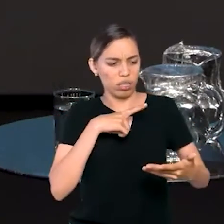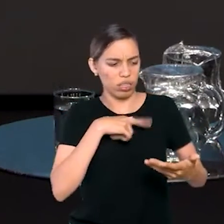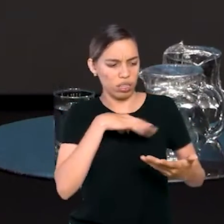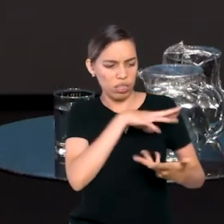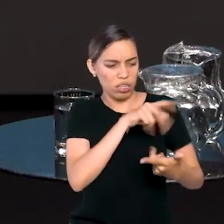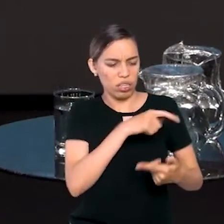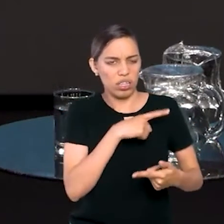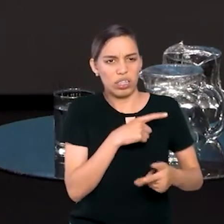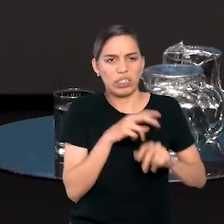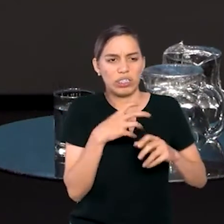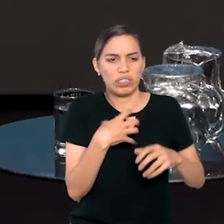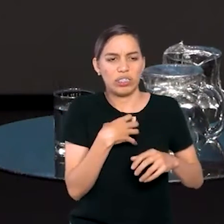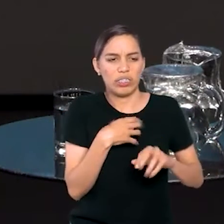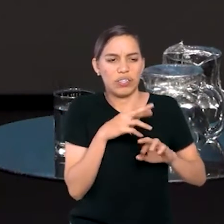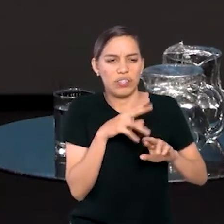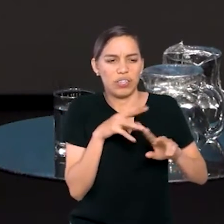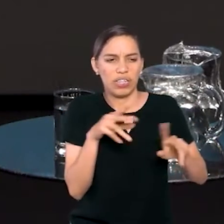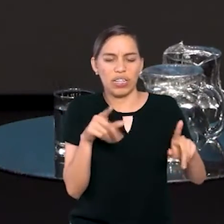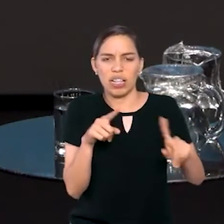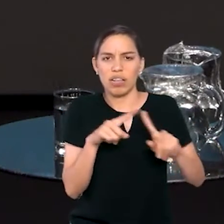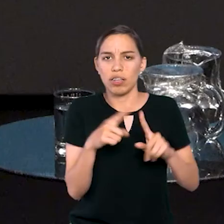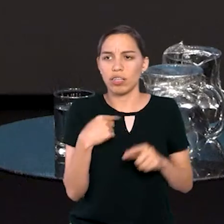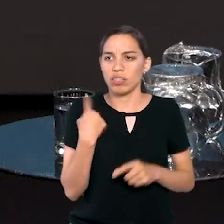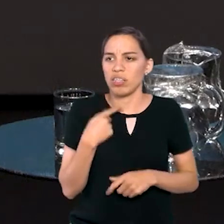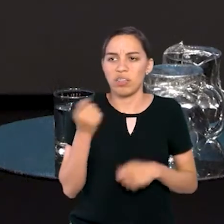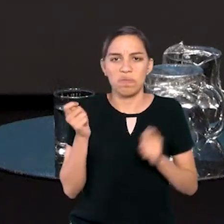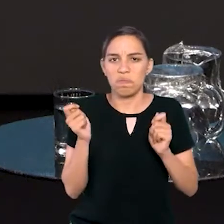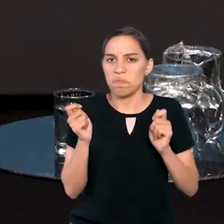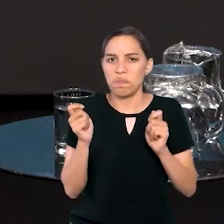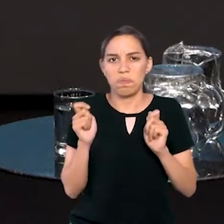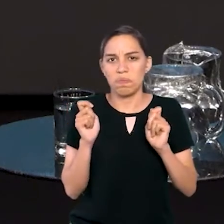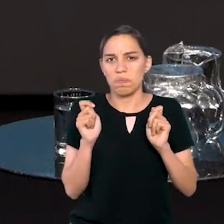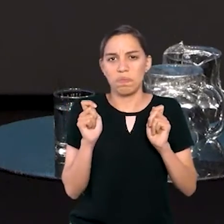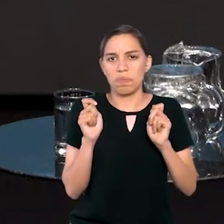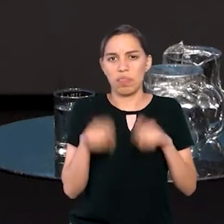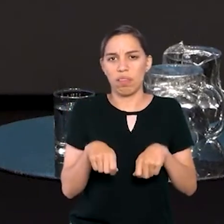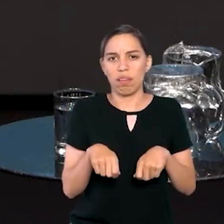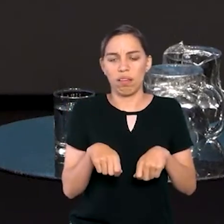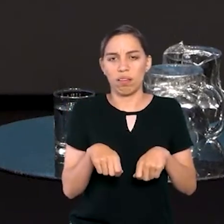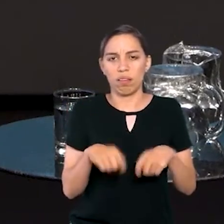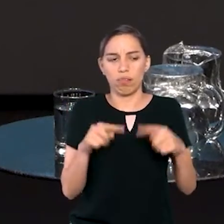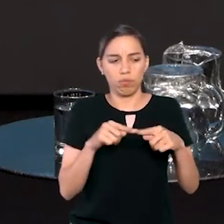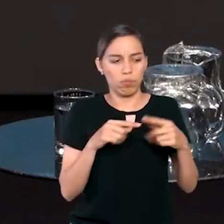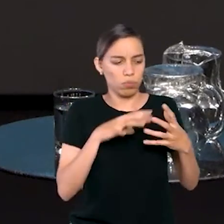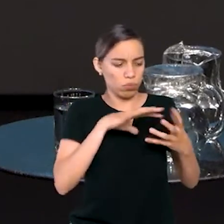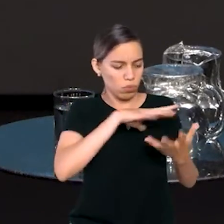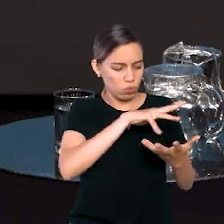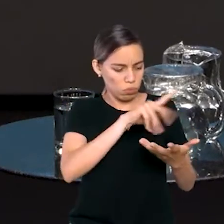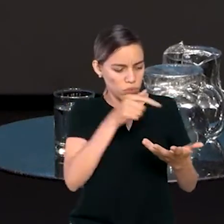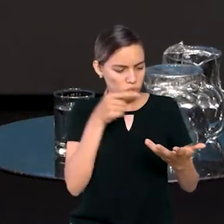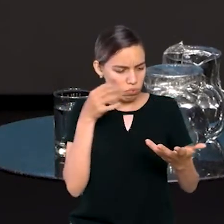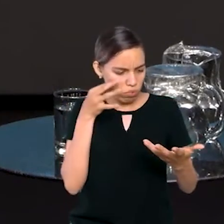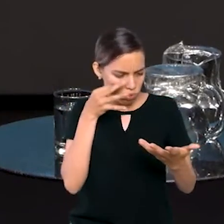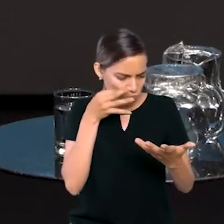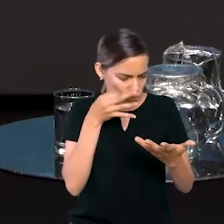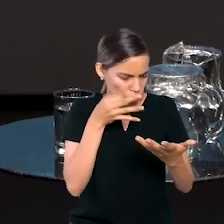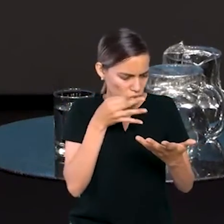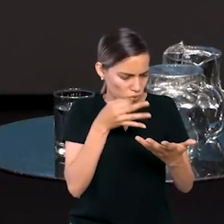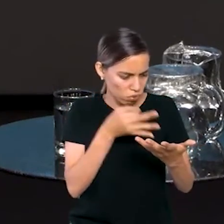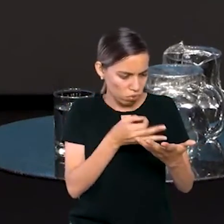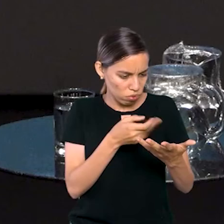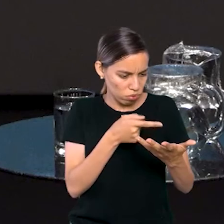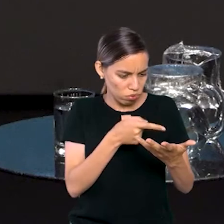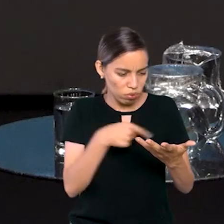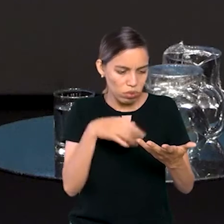e nós não somos capazes, às vezes, não somos capazes de descascar o mundo, de tirar